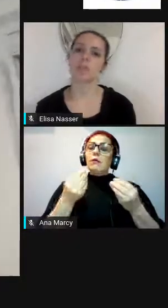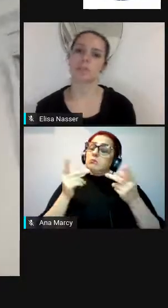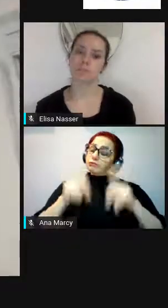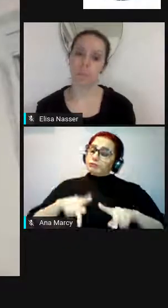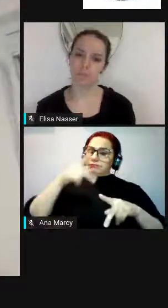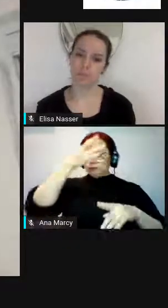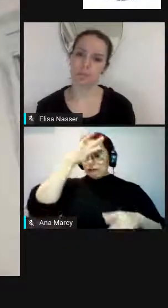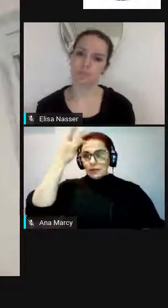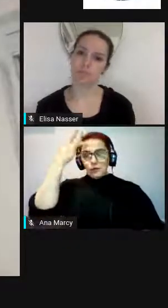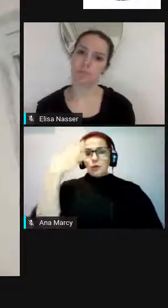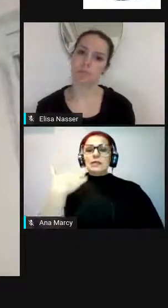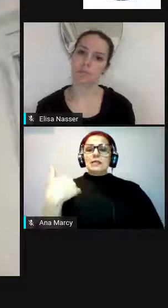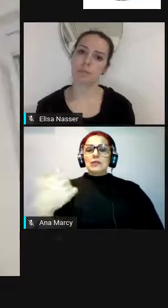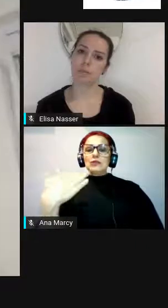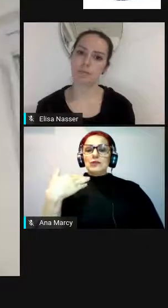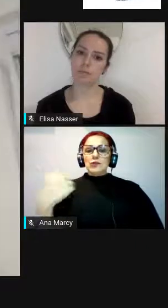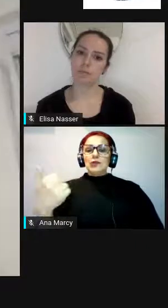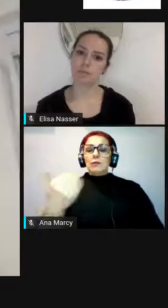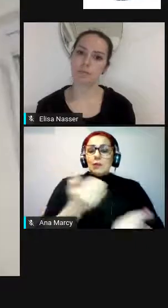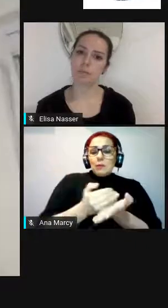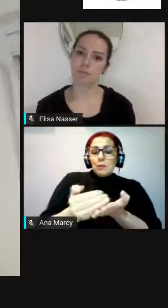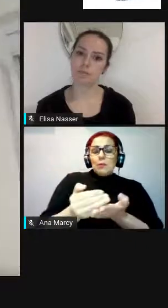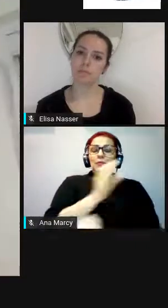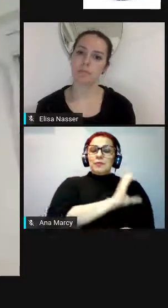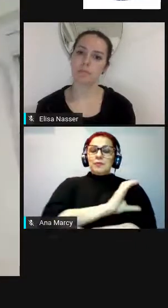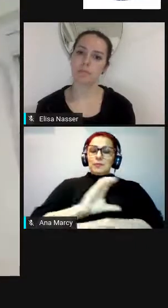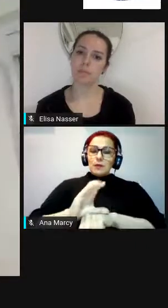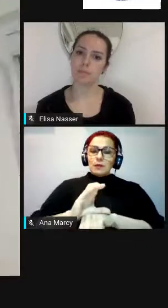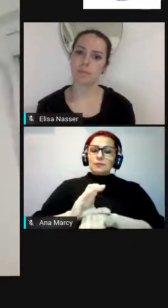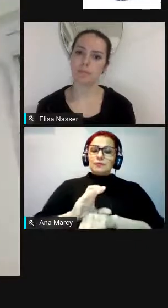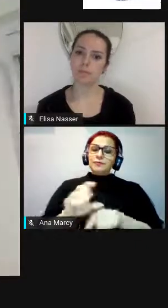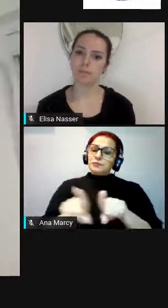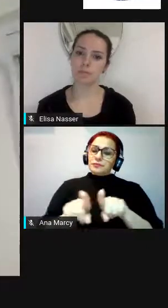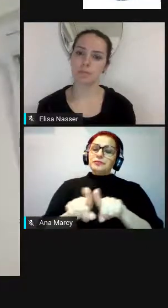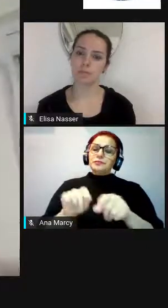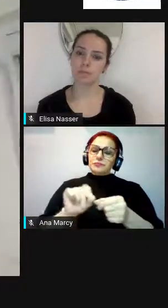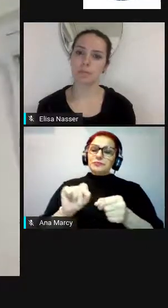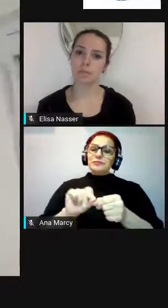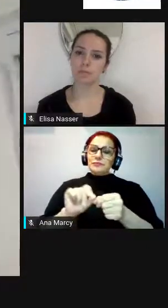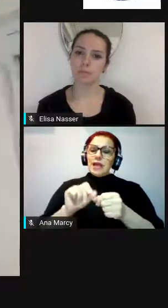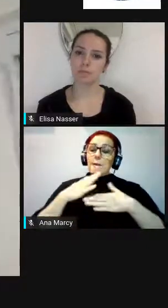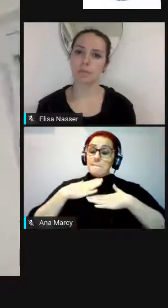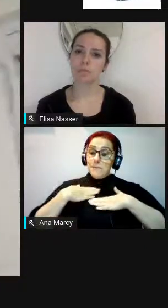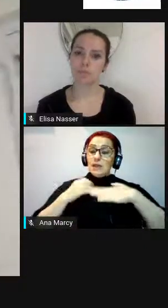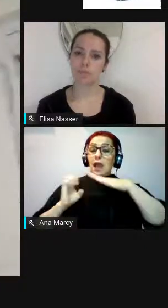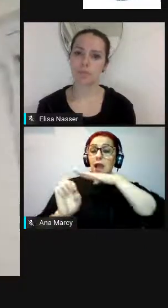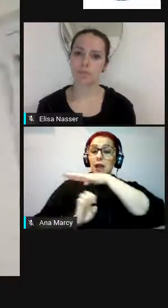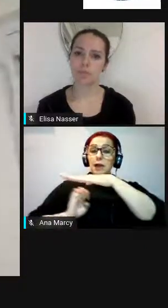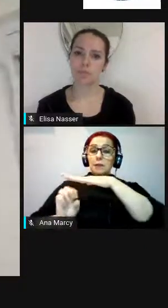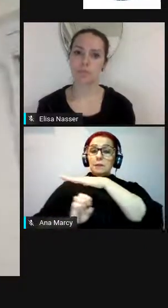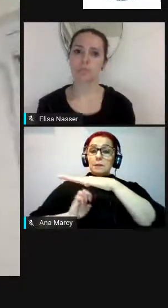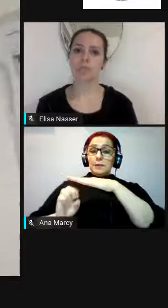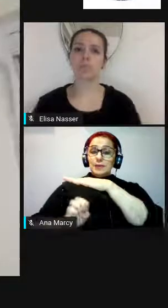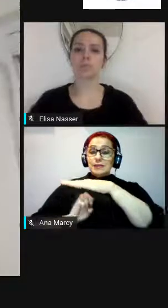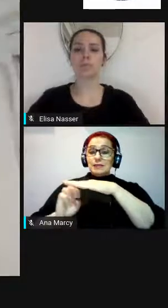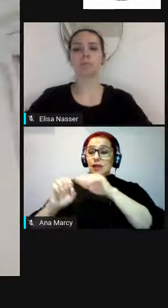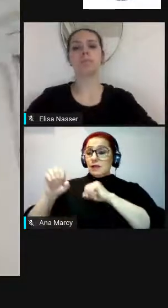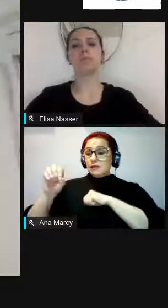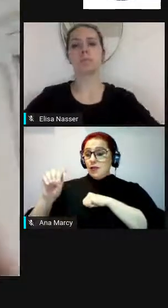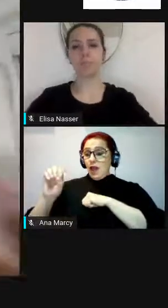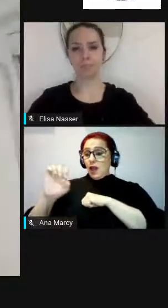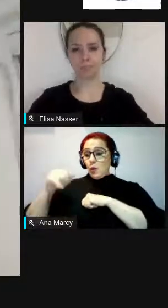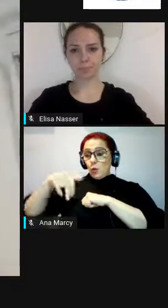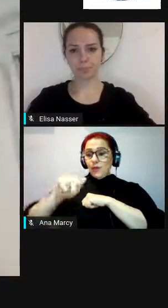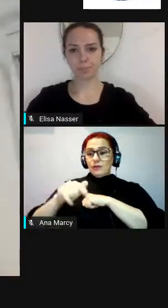pessoas aptas a ingressar na turma do meu curso e tudo mais e isso Eu também passo na minha empresa de controle de pragas a 0 em sete né então